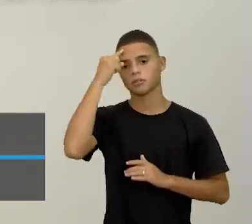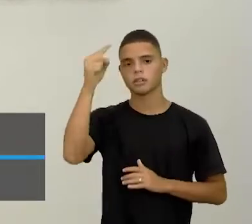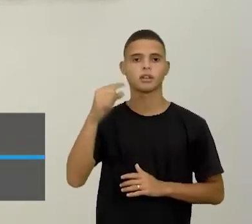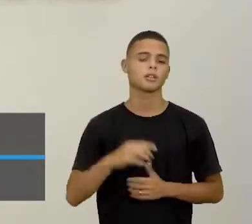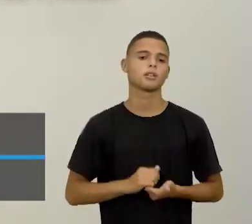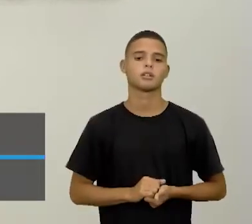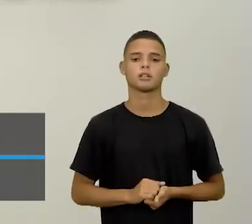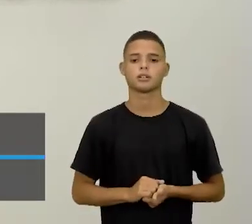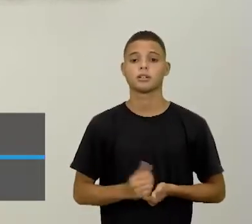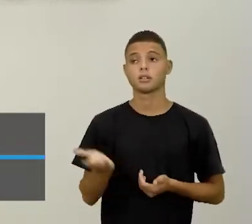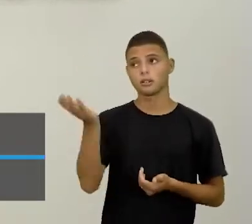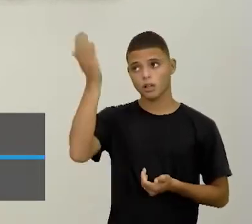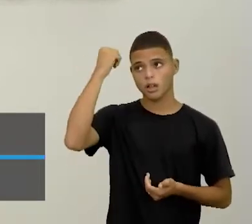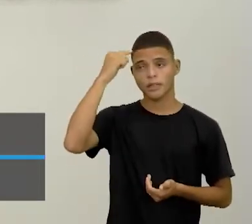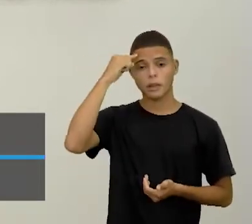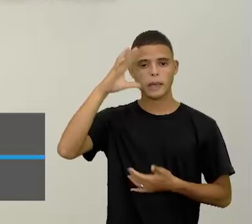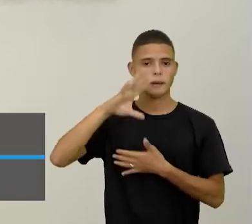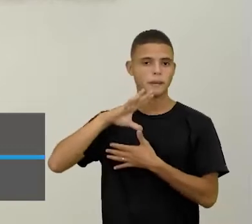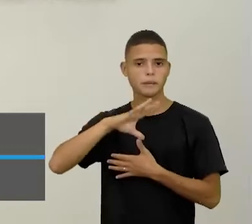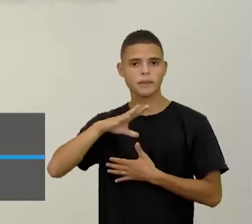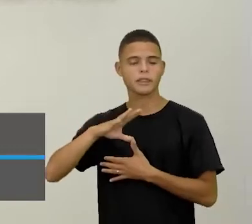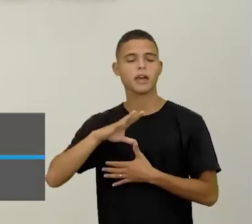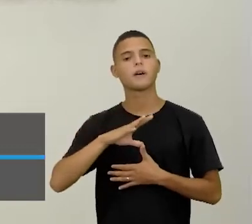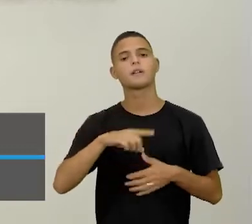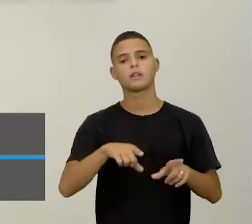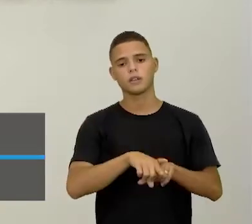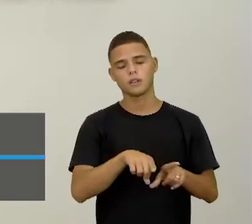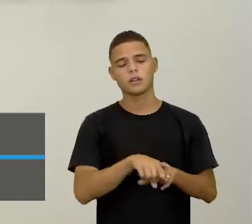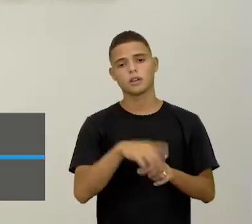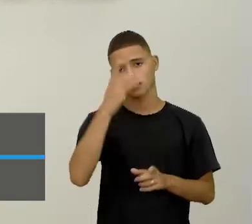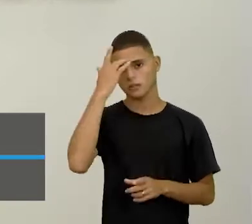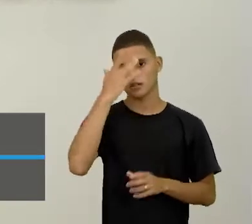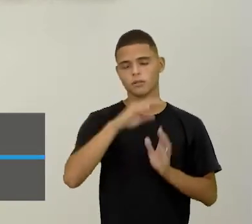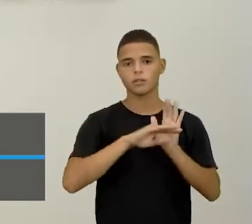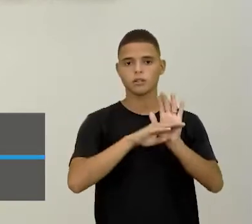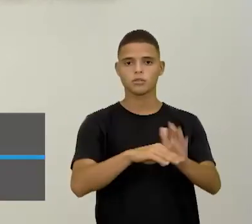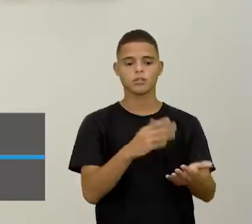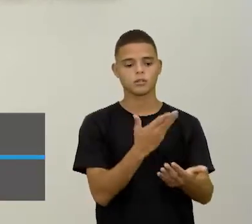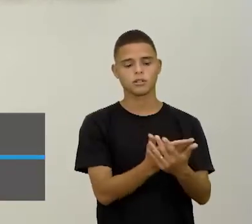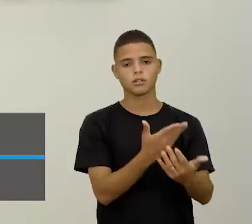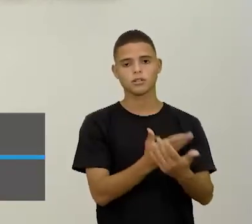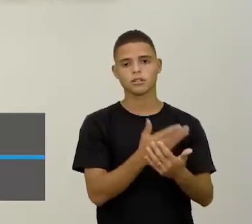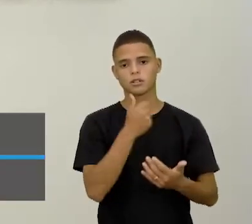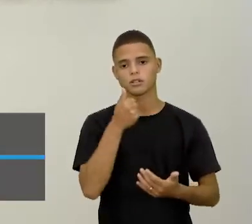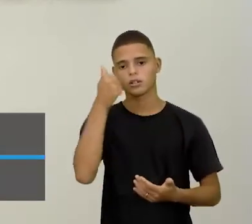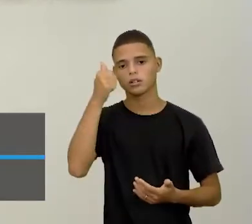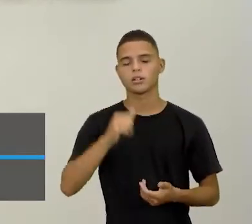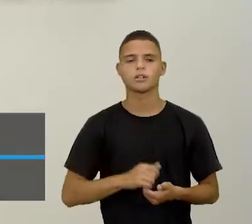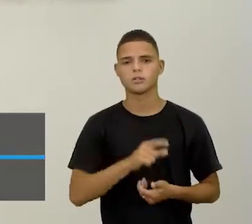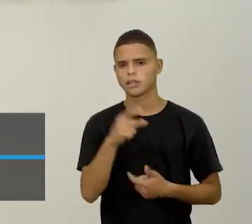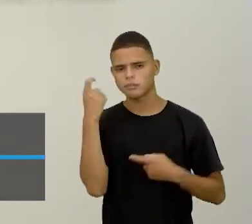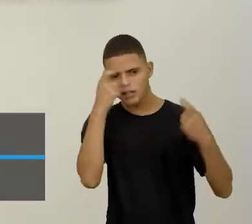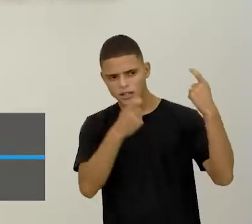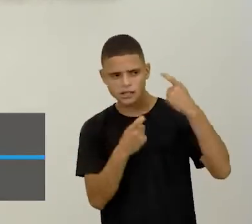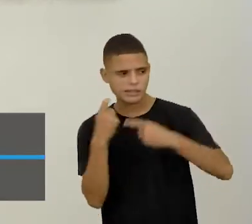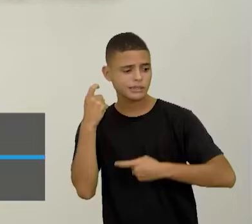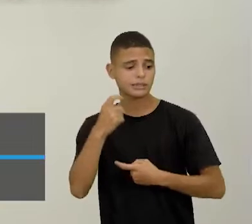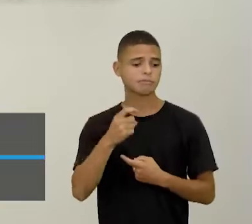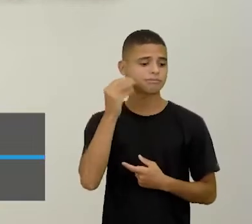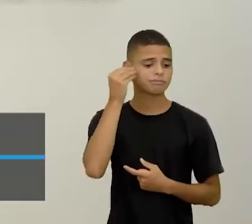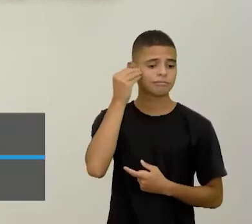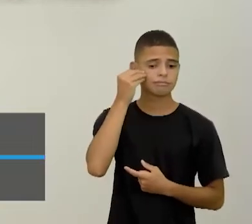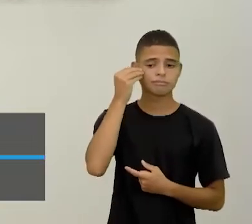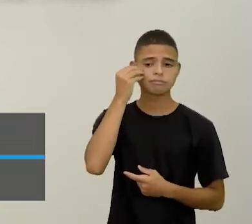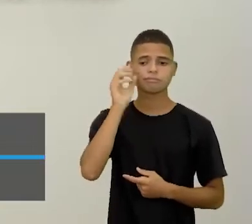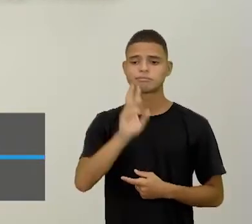mapa mental é um fluxograma, então é uma forma mais fácil de você estar estudando. E esse, não se preocupe, tem que tentar, nossa,